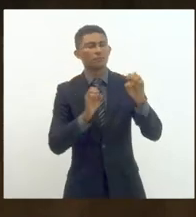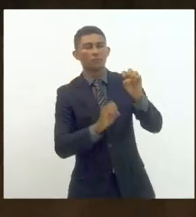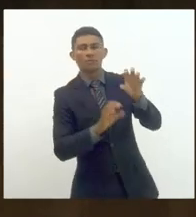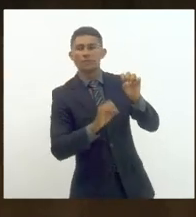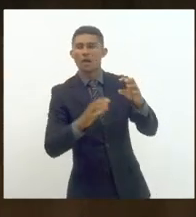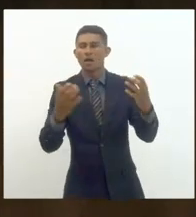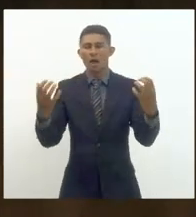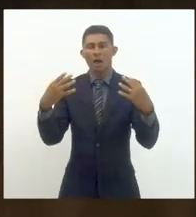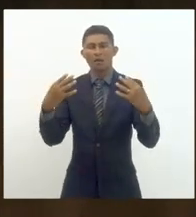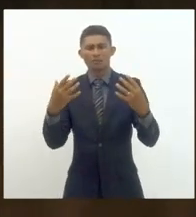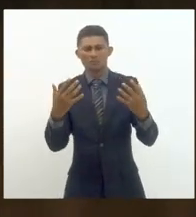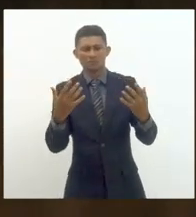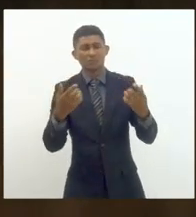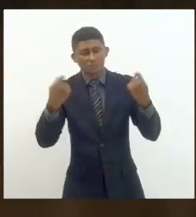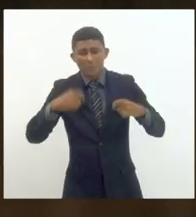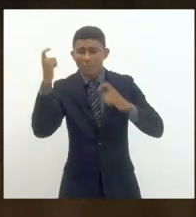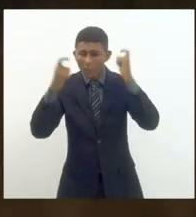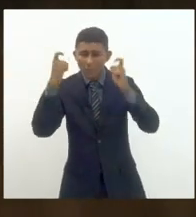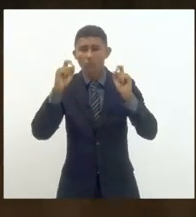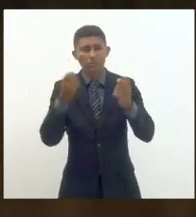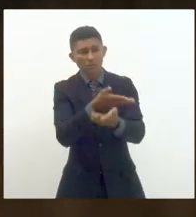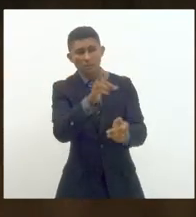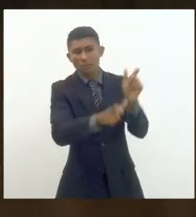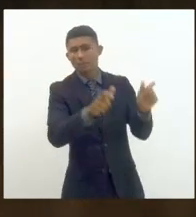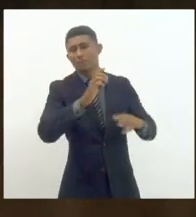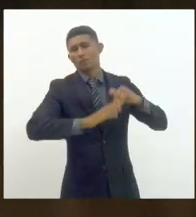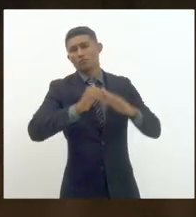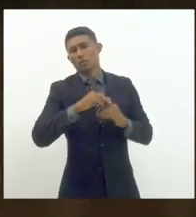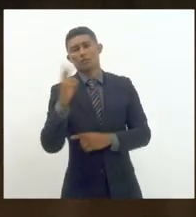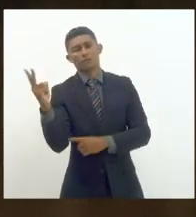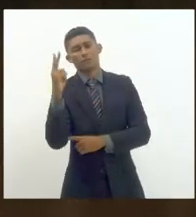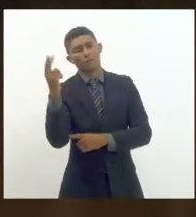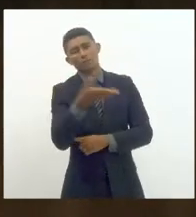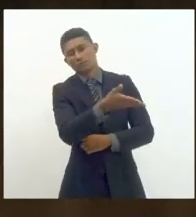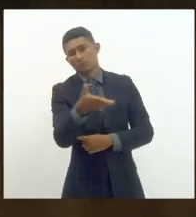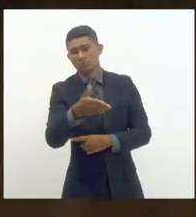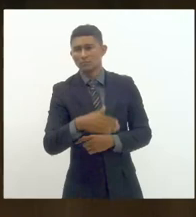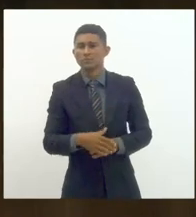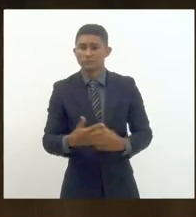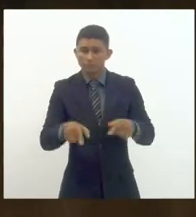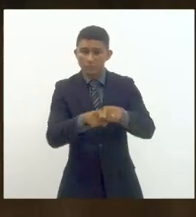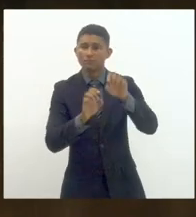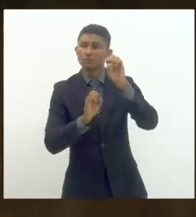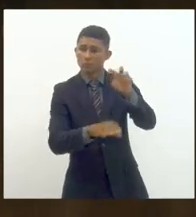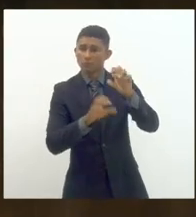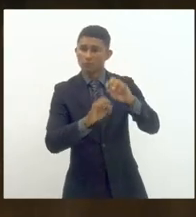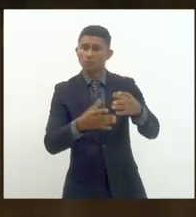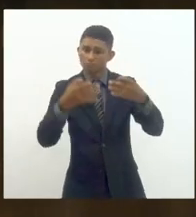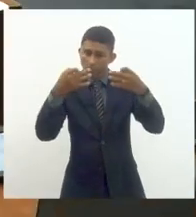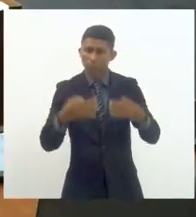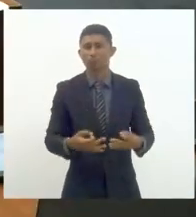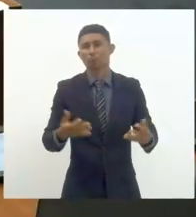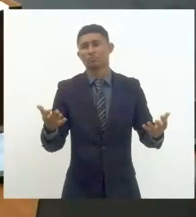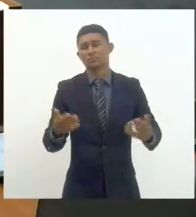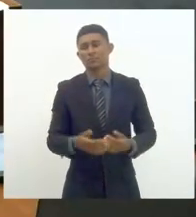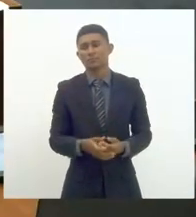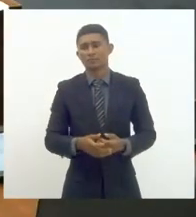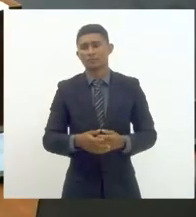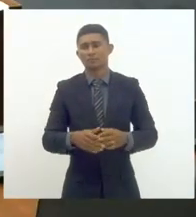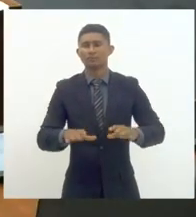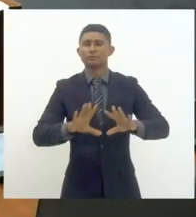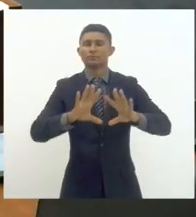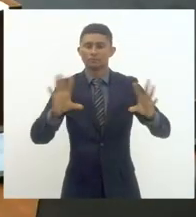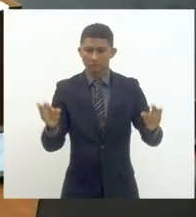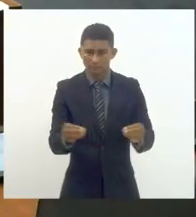se preocupar em valorizar os profissionais e criar um ambiente de uma educação emancipadora. Então, finalizar aqui